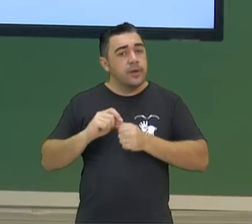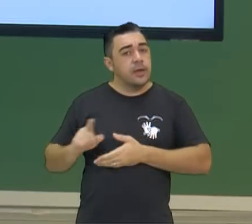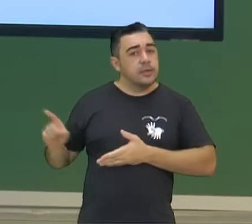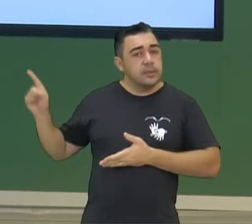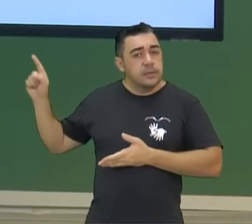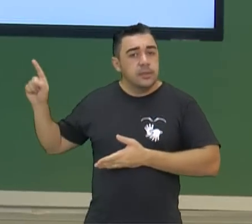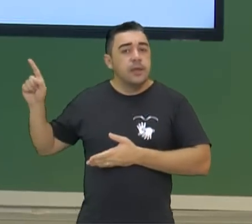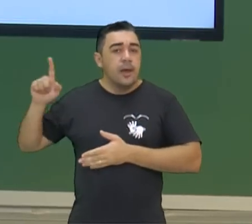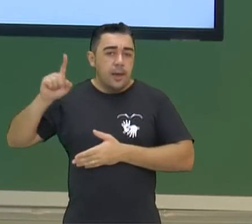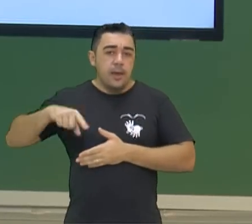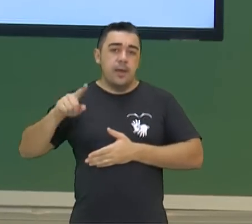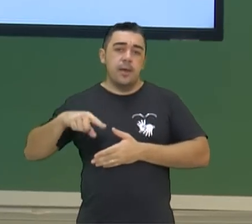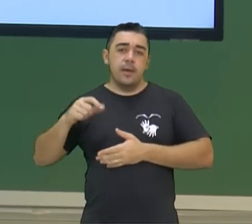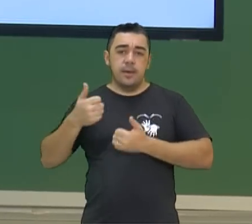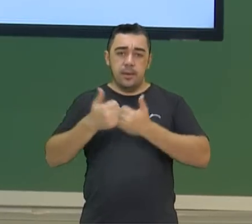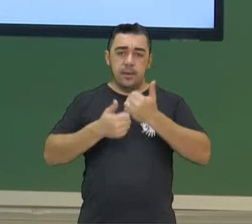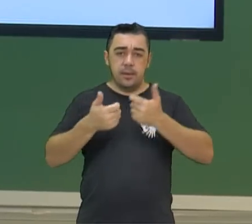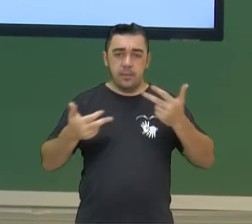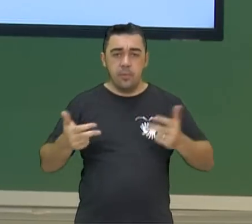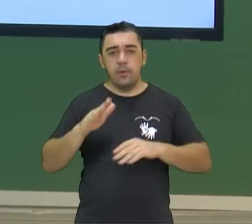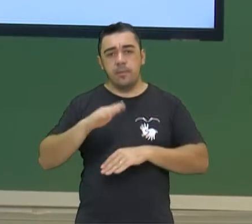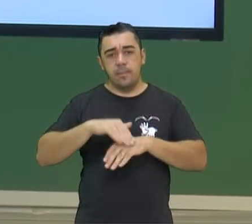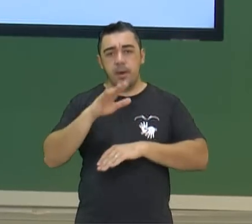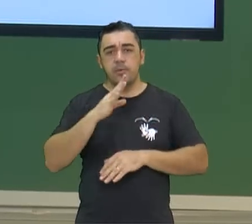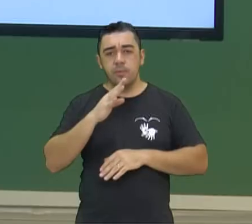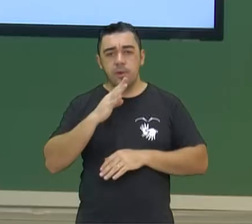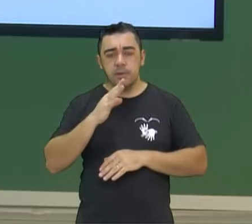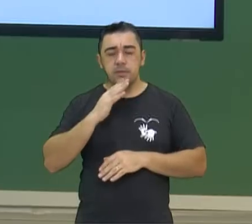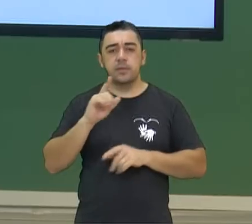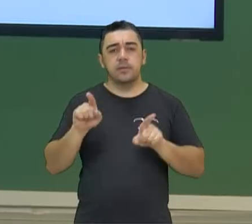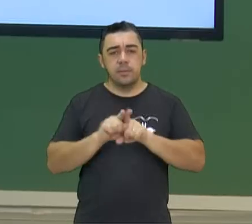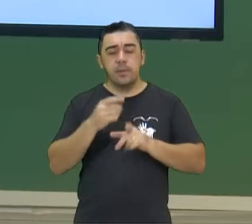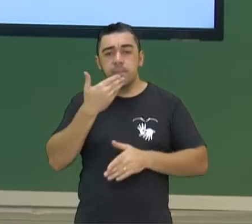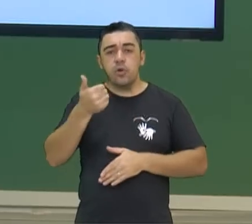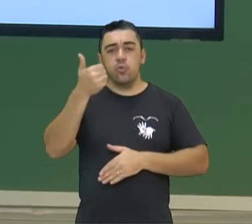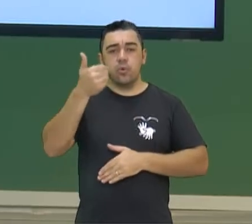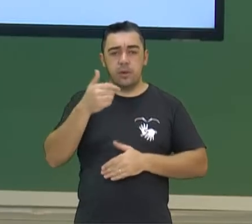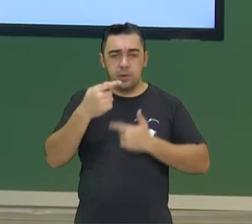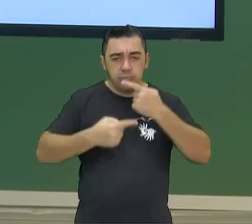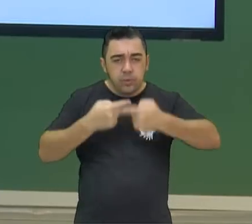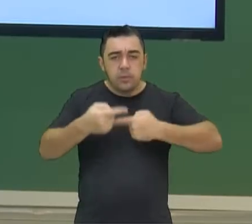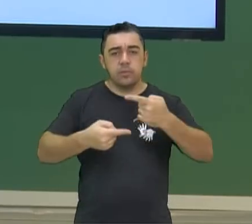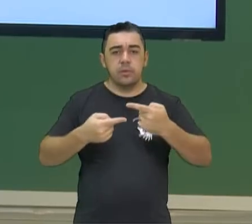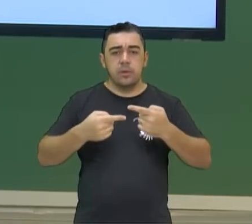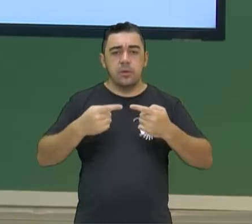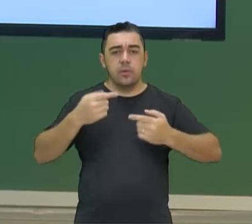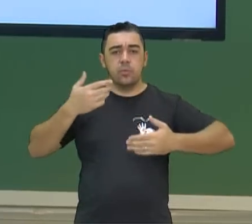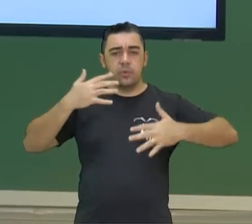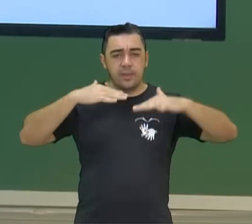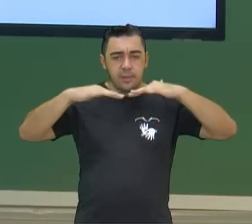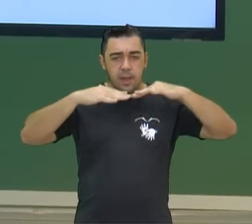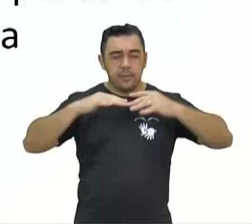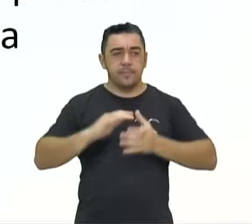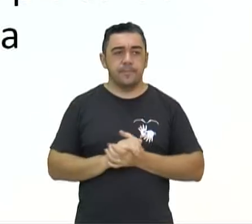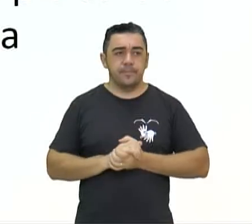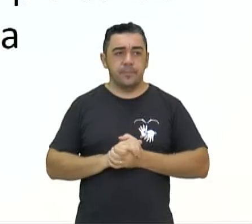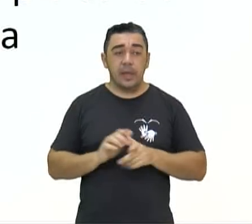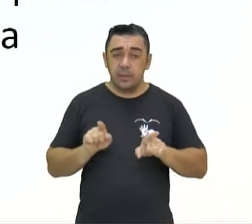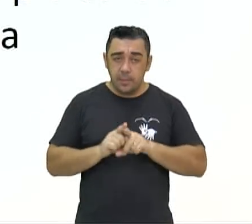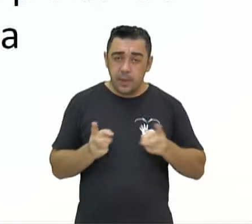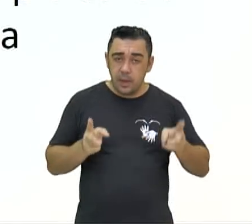mais conhecido e marcando, então, o desempenho dos atletas. Aqui mais um recorte do tempo, né?